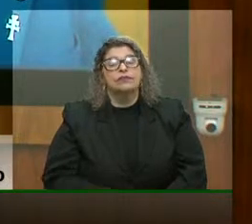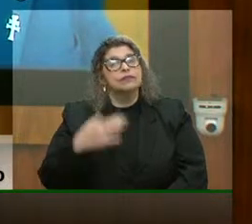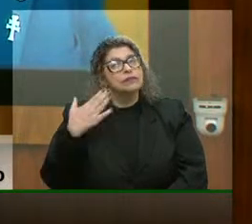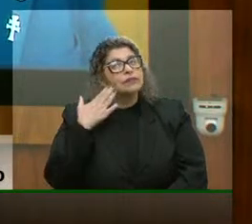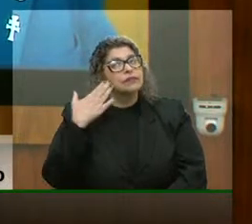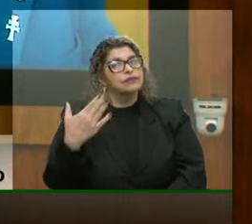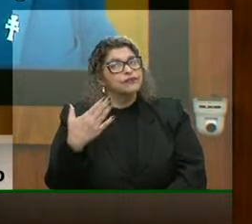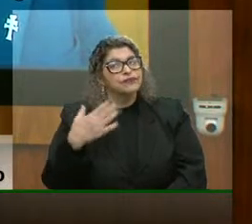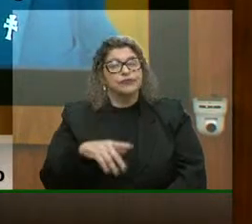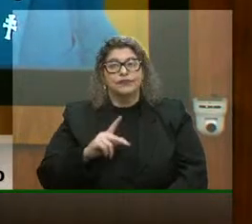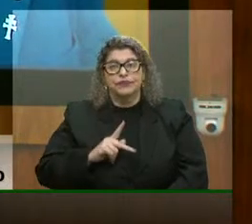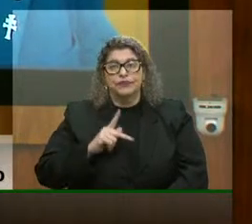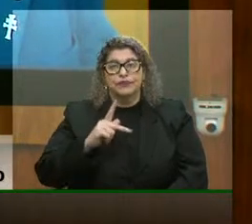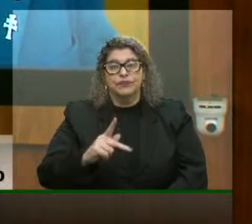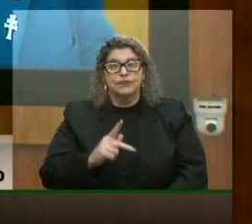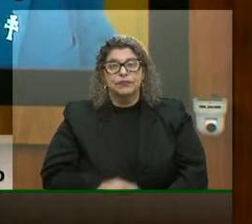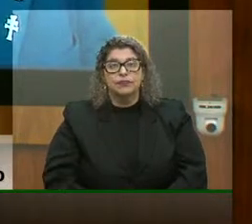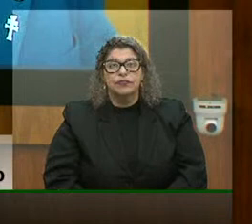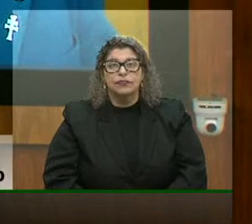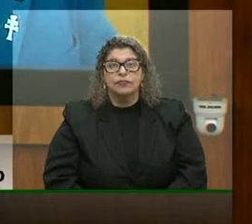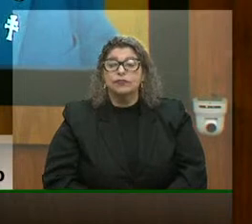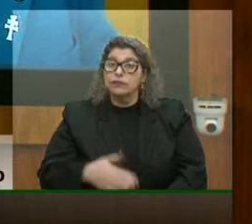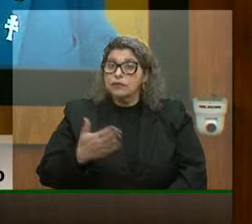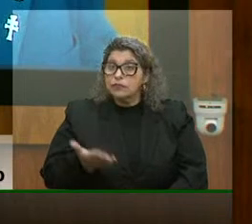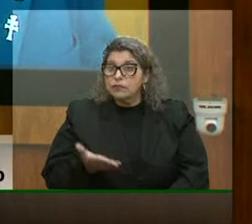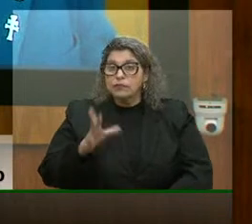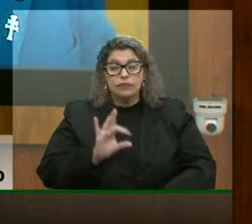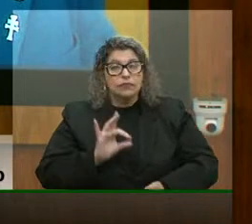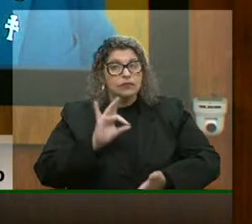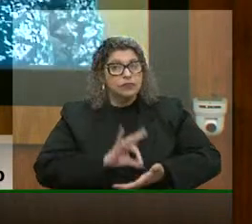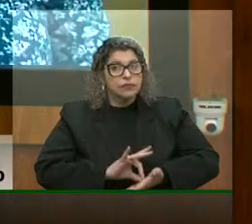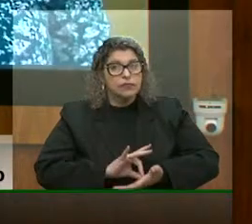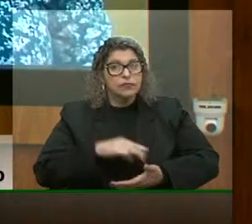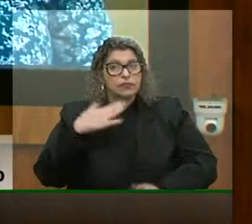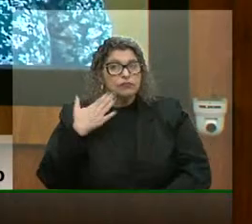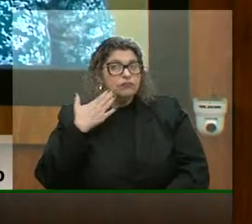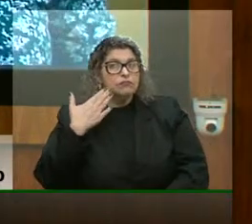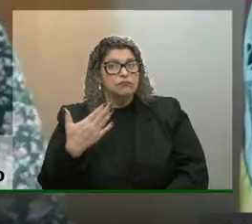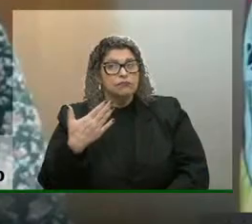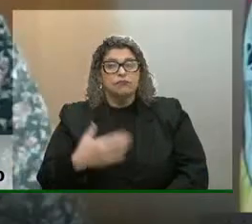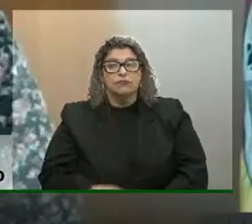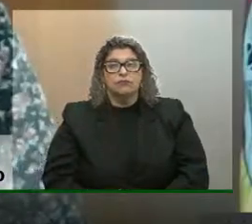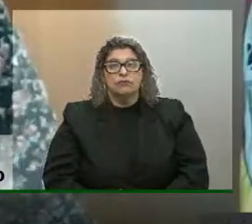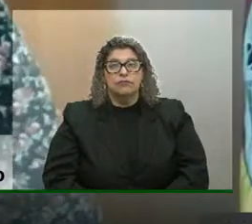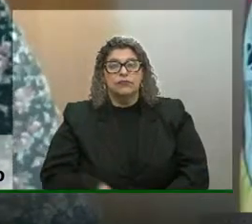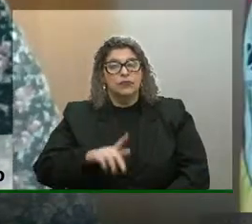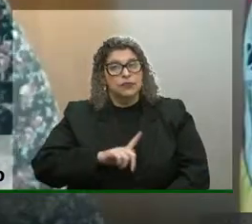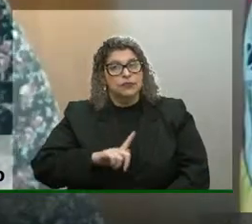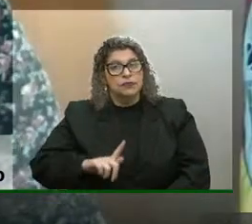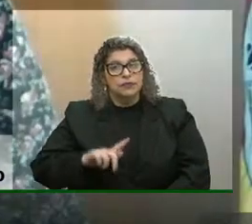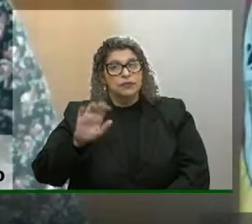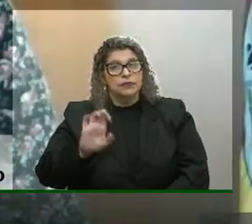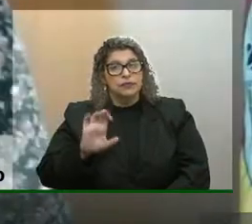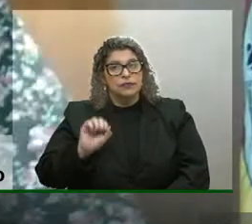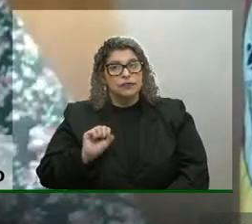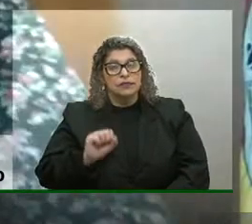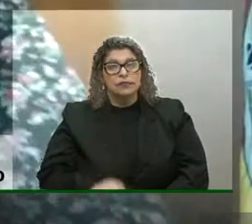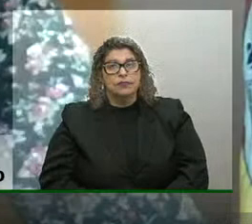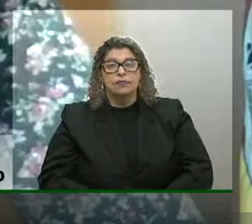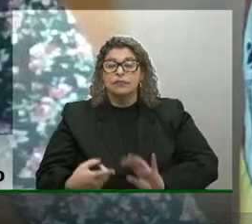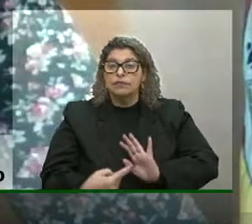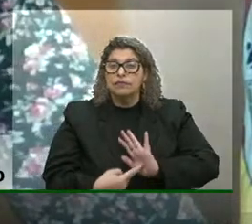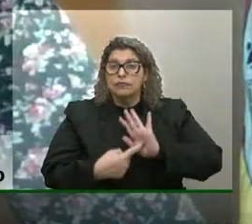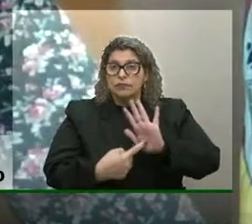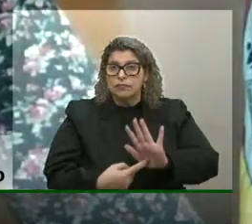Obrigada, presidente. Eu quero, na verdade, agradecer ao governador Eduardo Leite, que apresentou